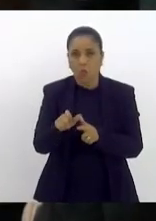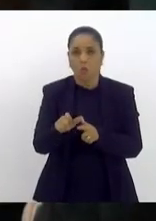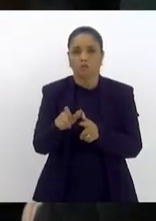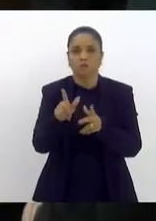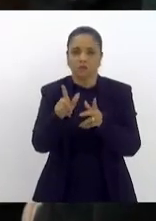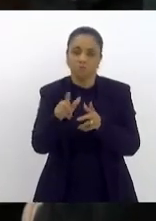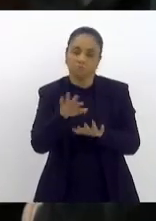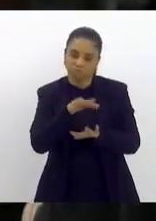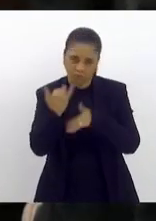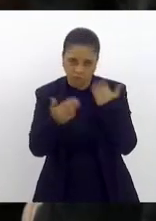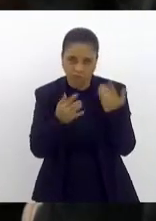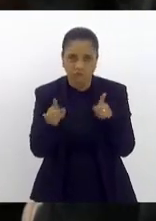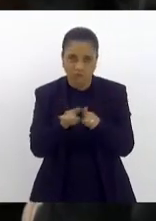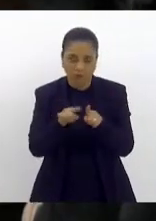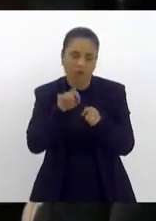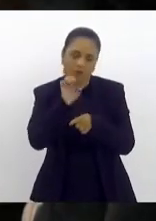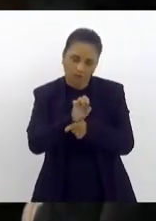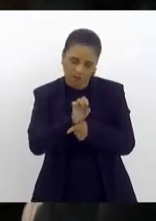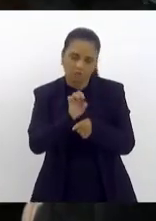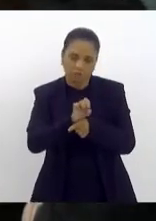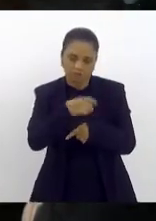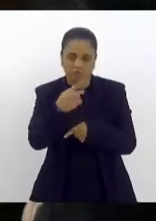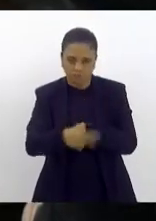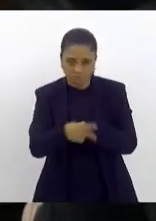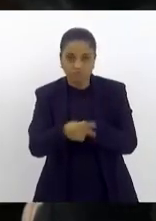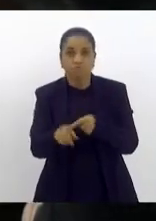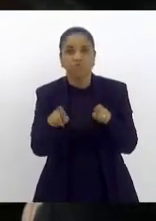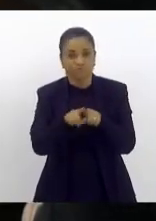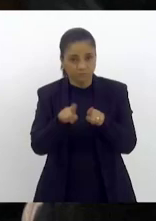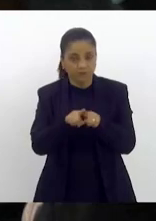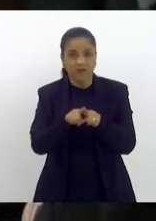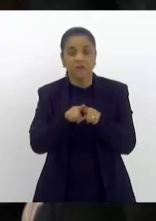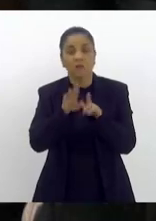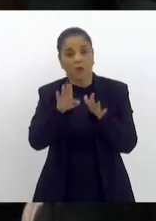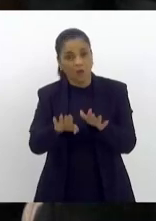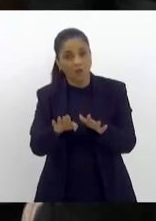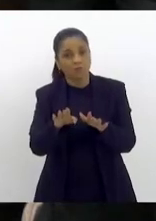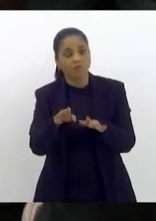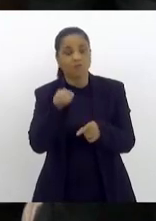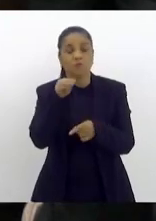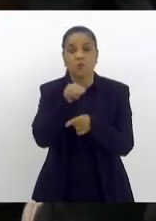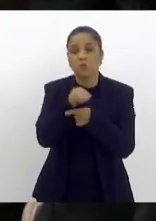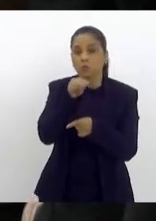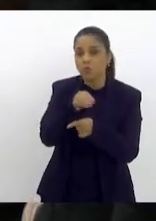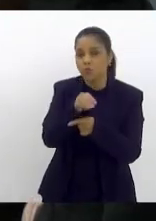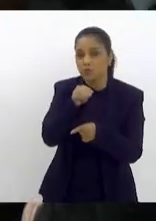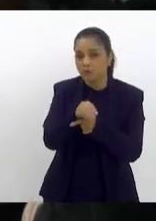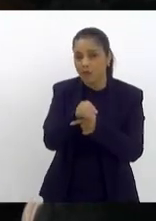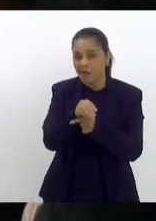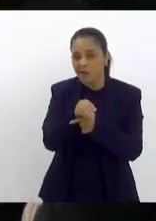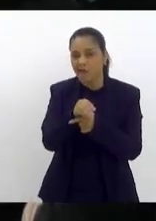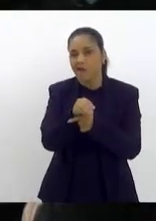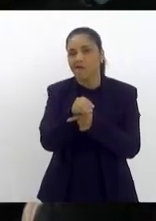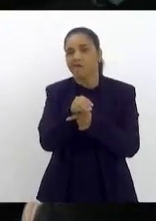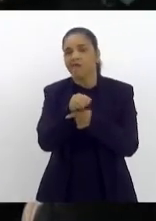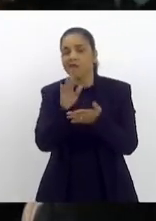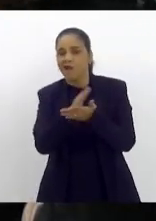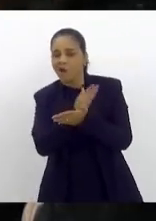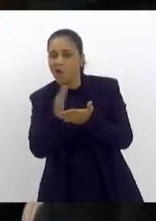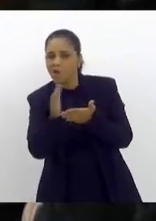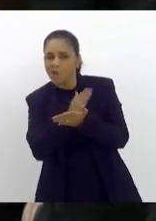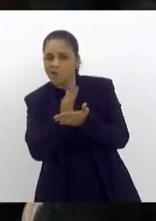diferente. Medido isso, a gente precisa cuidar de algumas categorias que, principalmente no momento